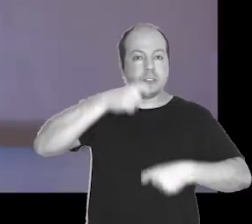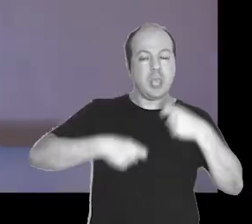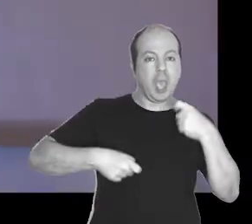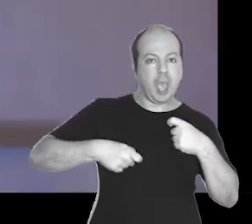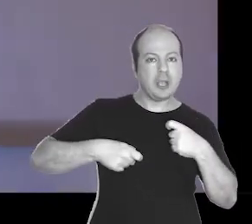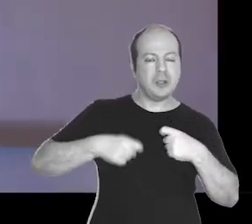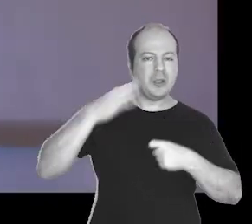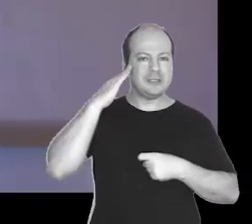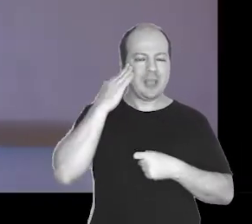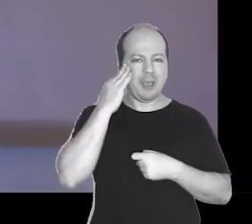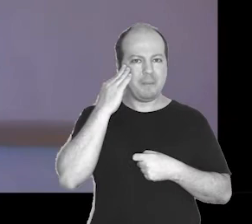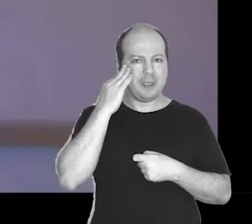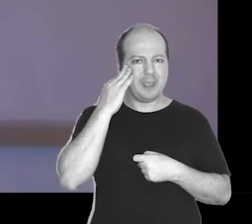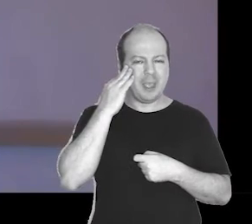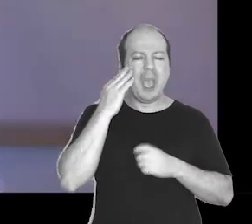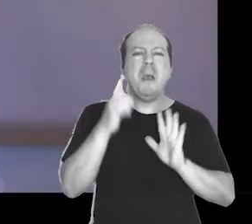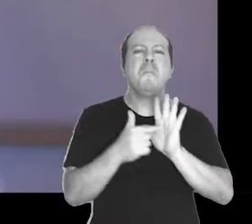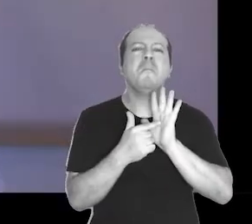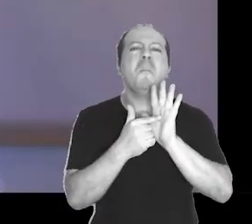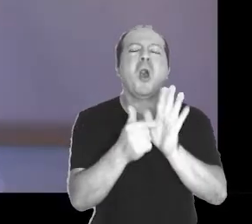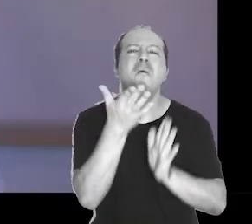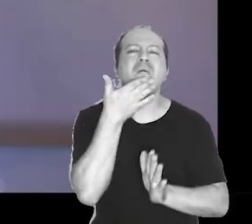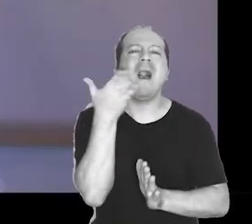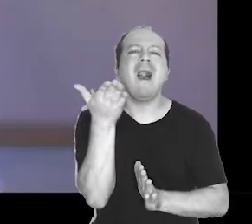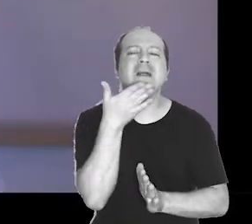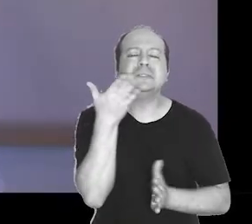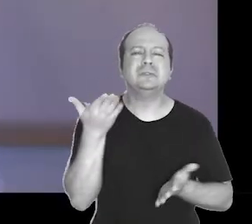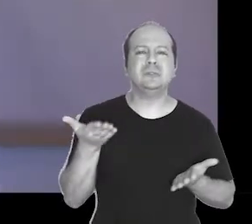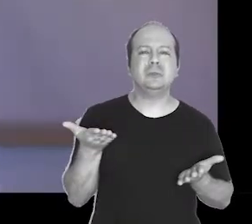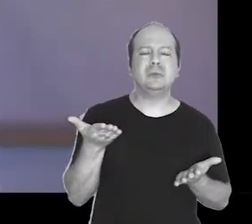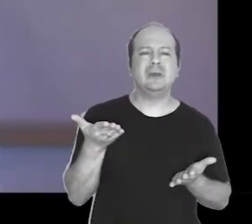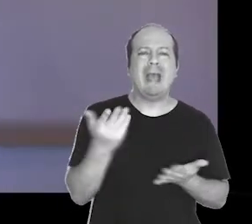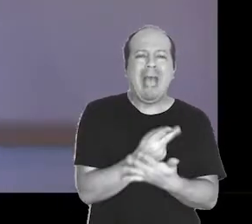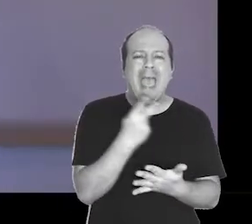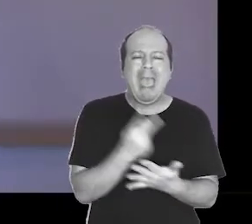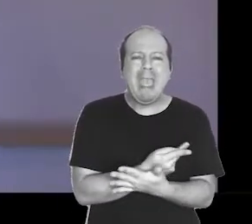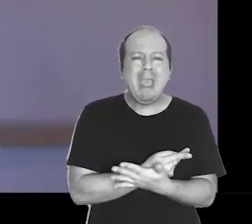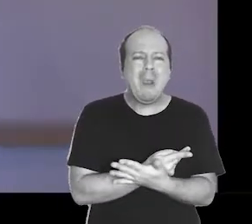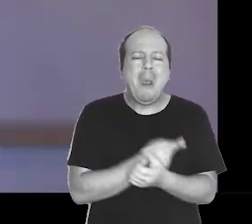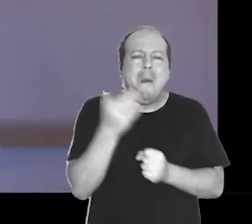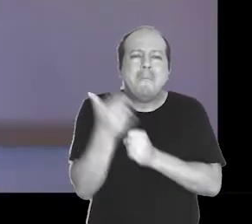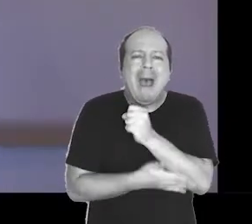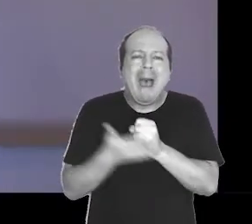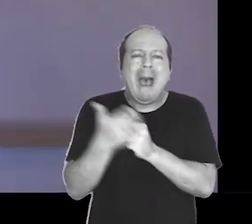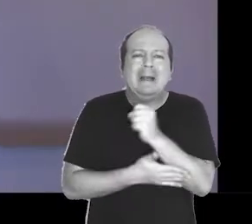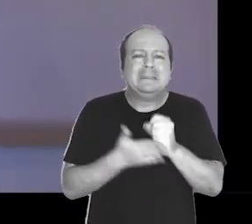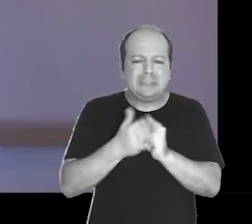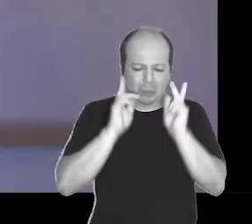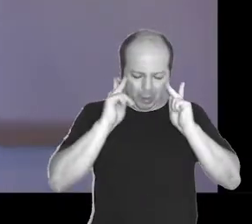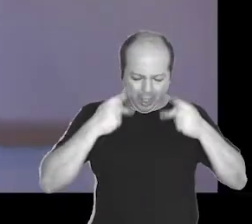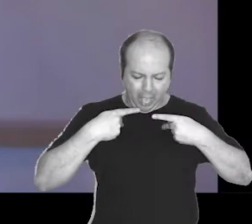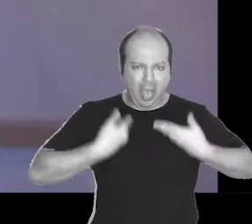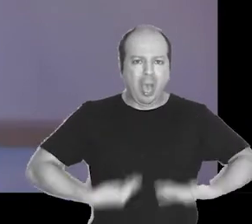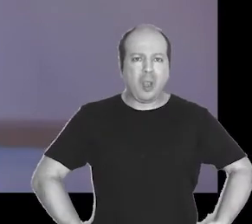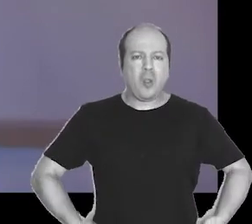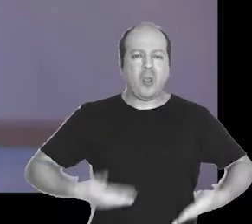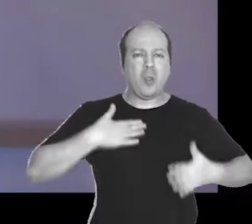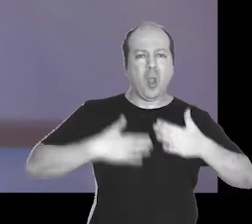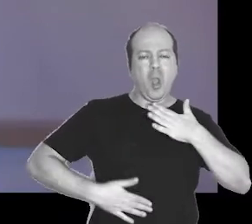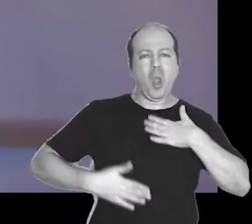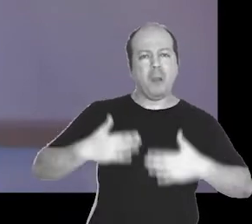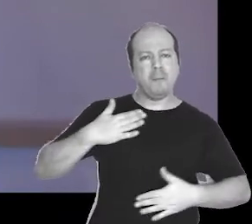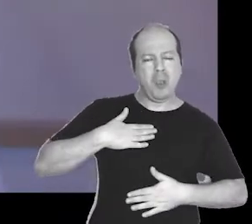corte sagital, revele facilmente alguns erros básicos de anatomia.